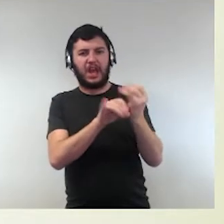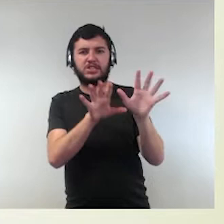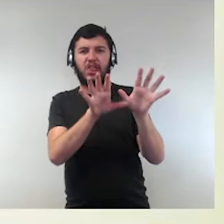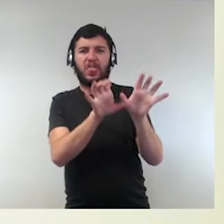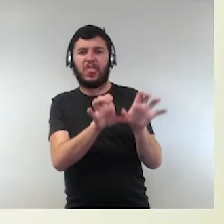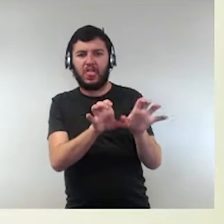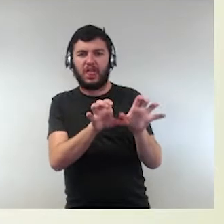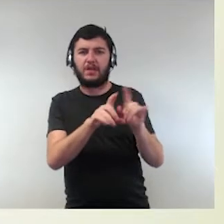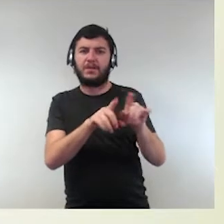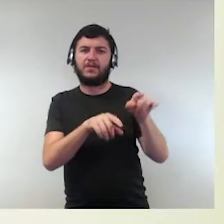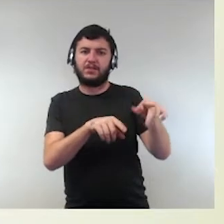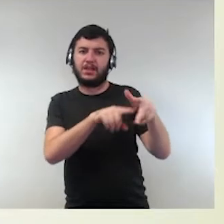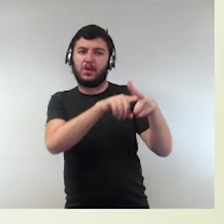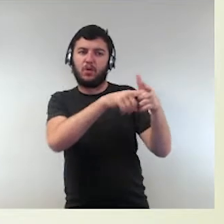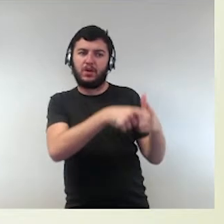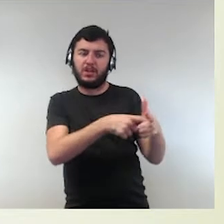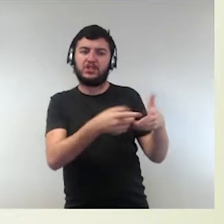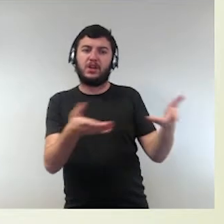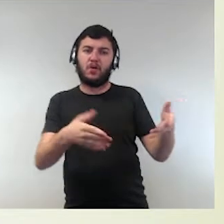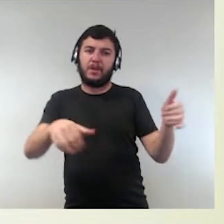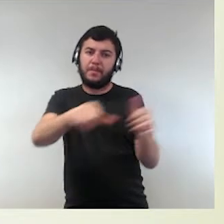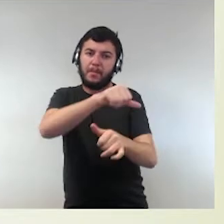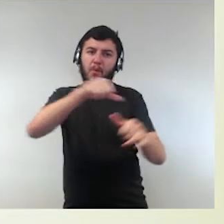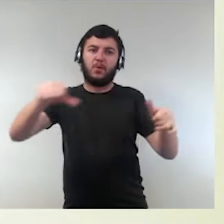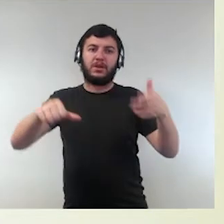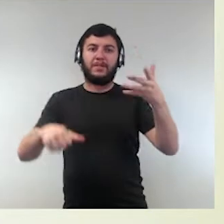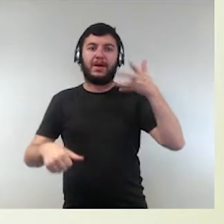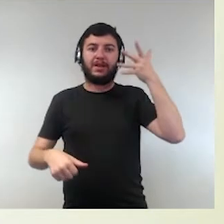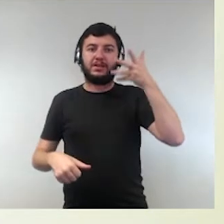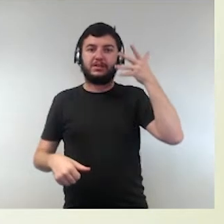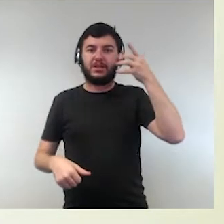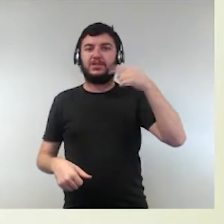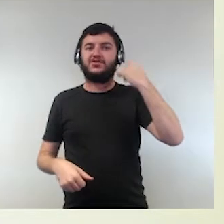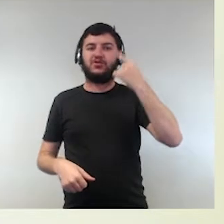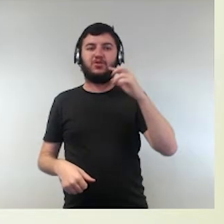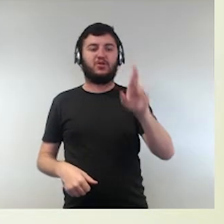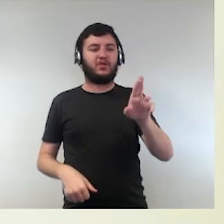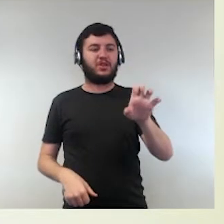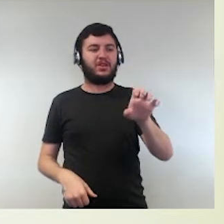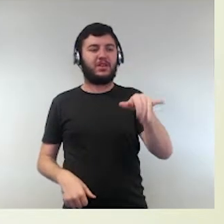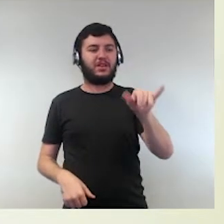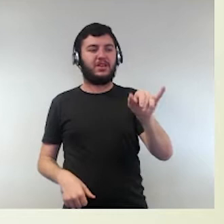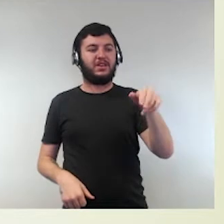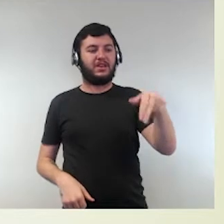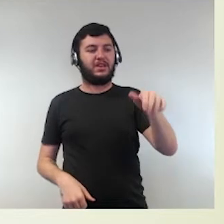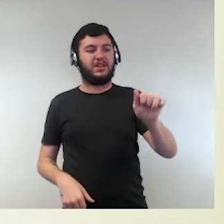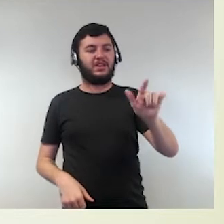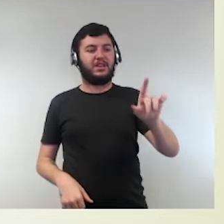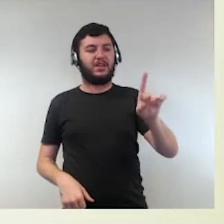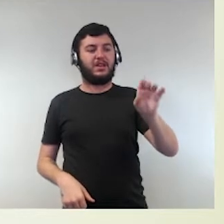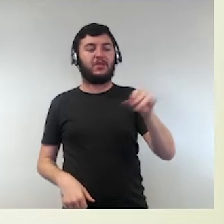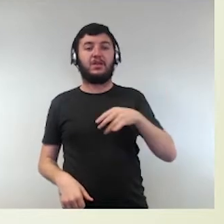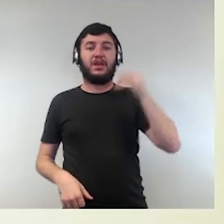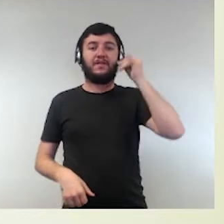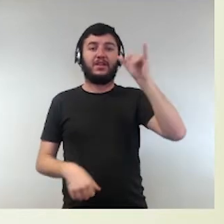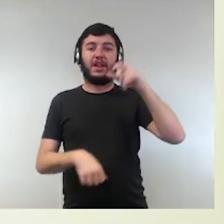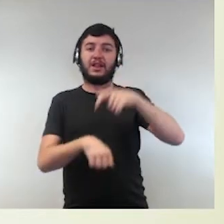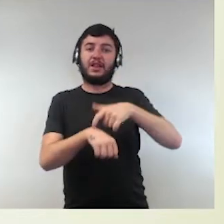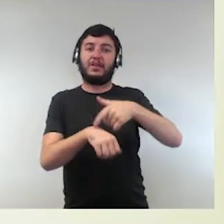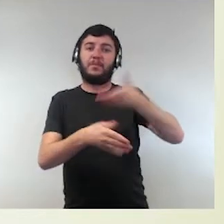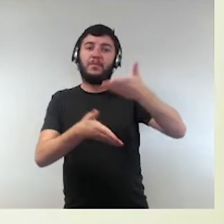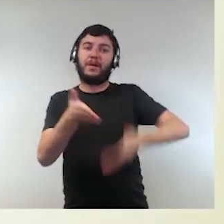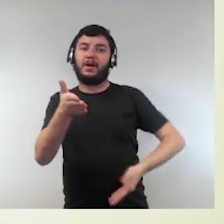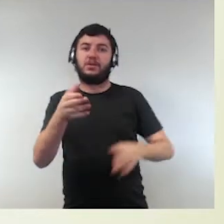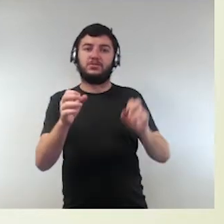a conexão, nós vamos passar para o próximo palestrante, doutor Reinaldo, para não perder a dinâmica aqui